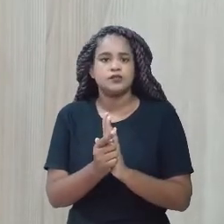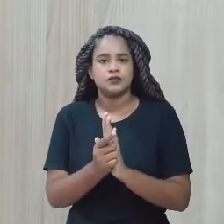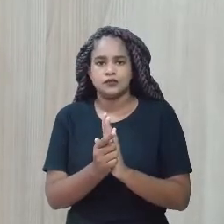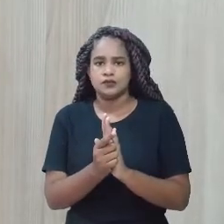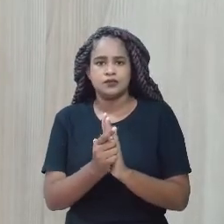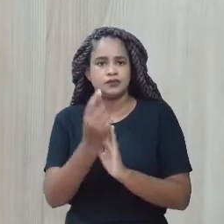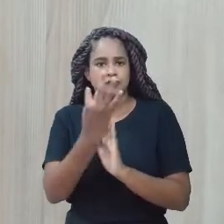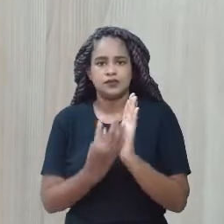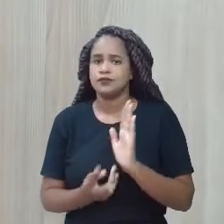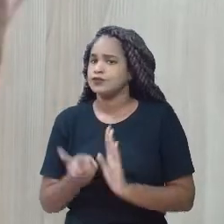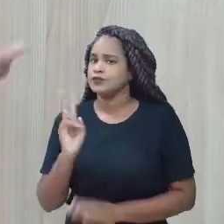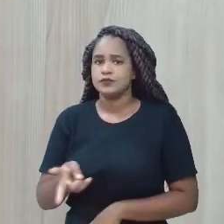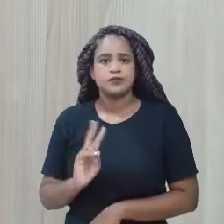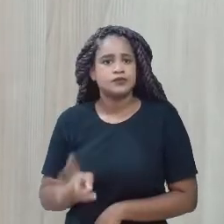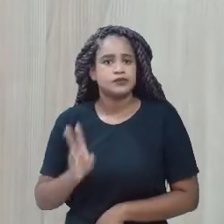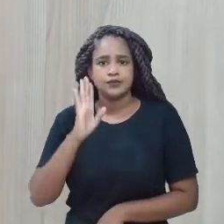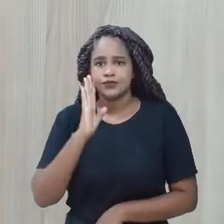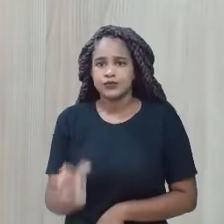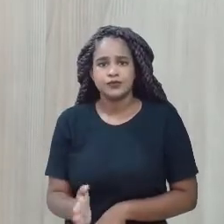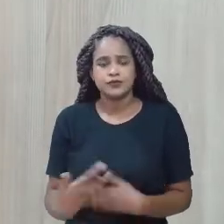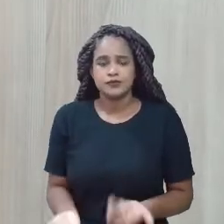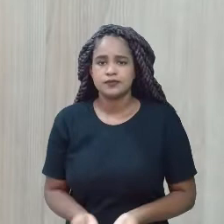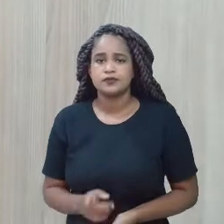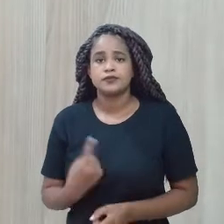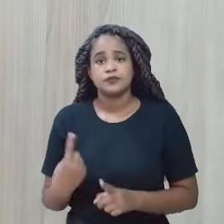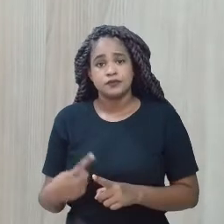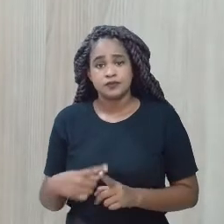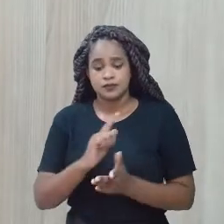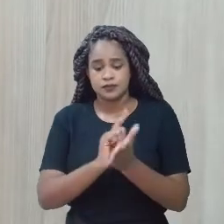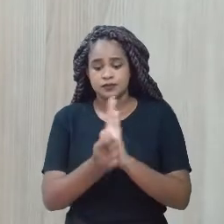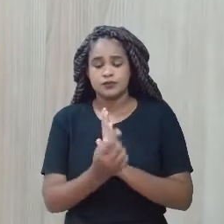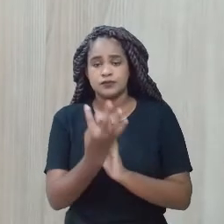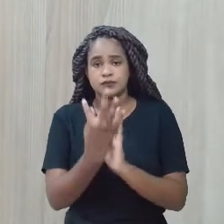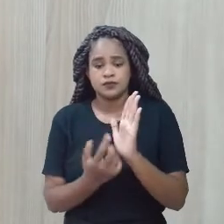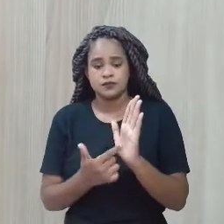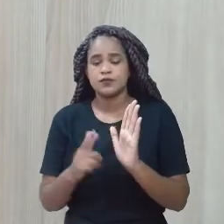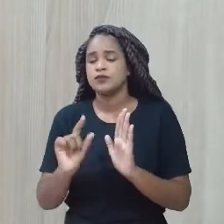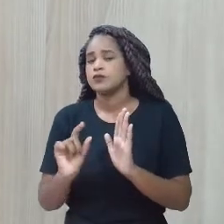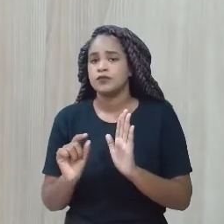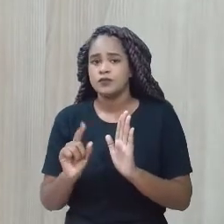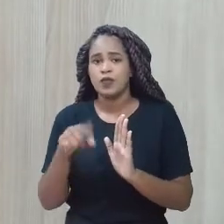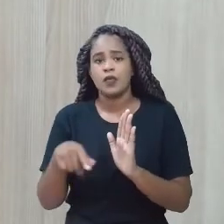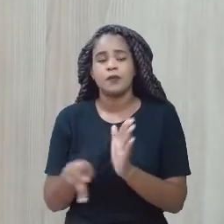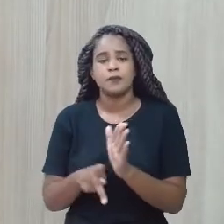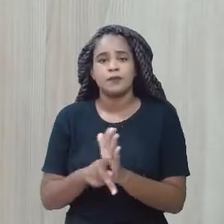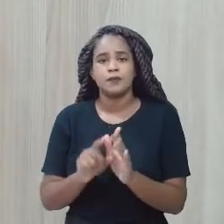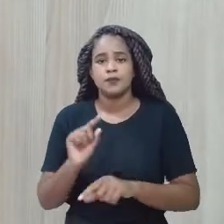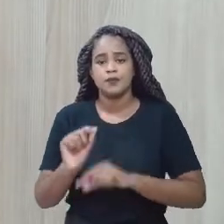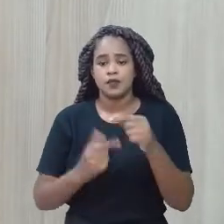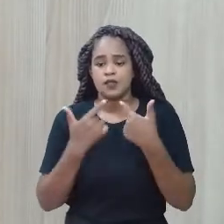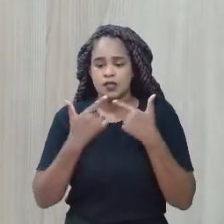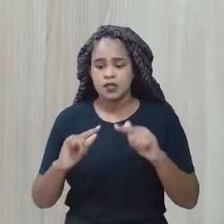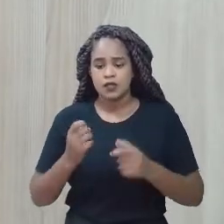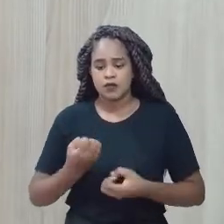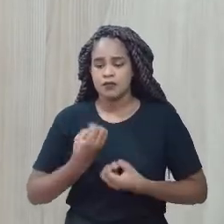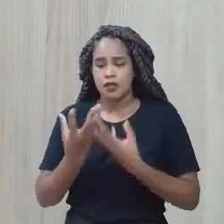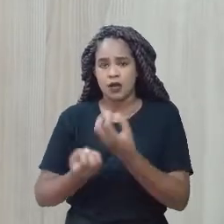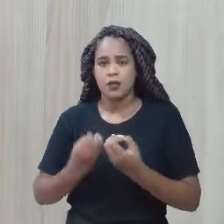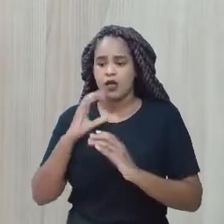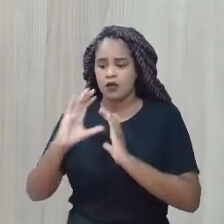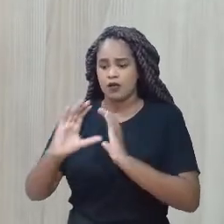inteiro, né? Sim. Porque o gênero textual seria justamente essa concretização da linguagem, né? Da